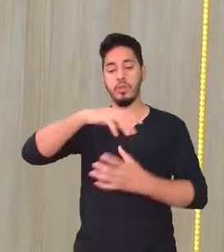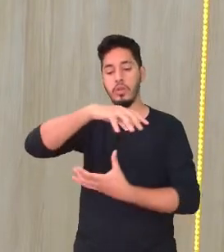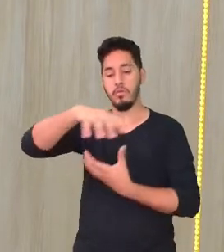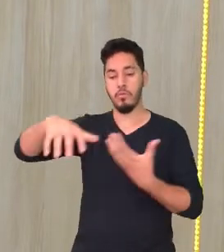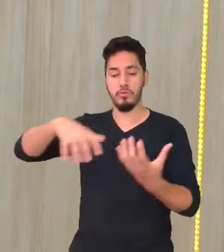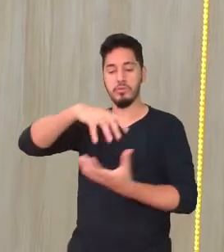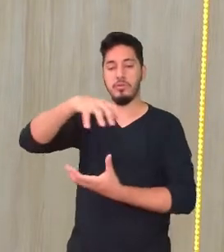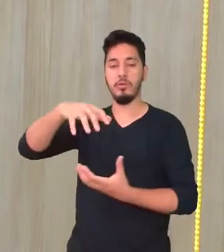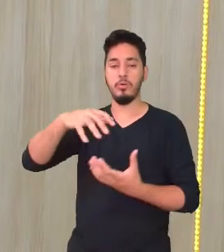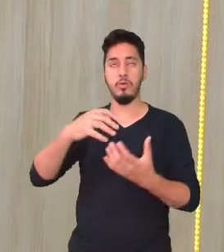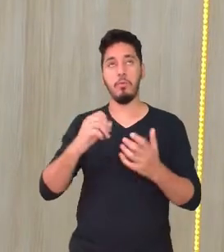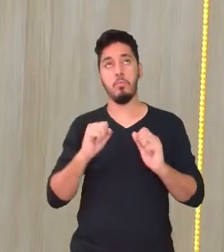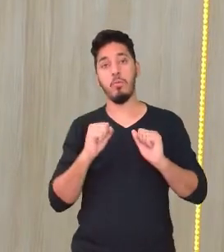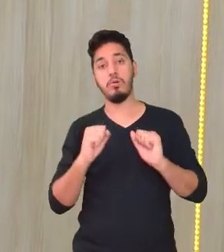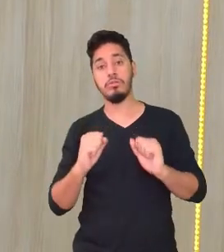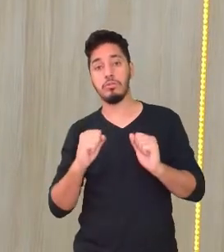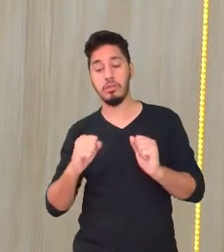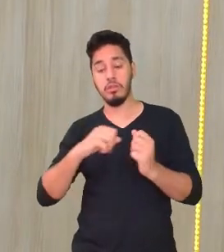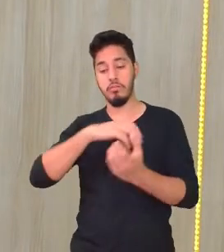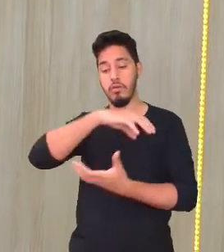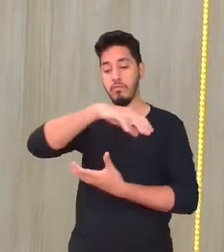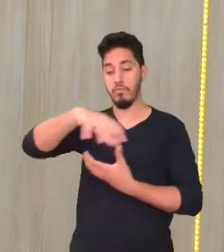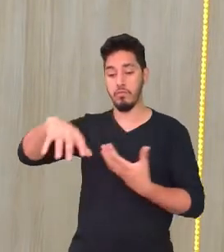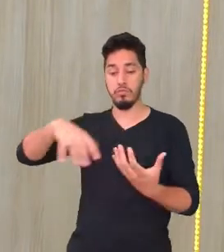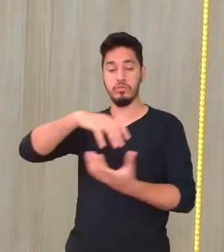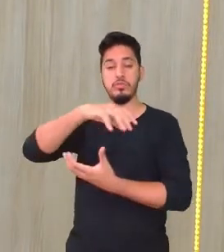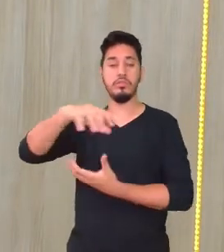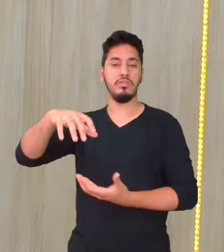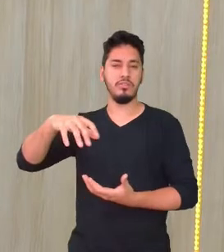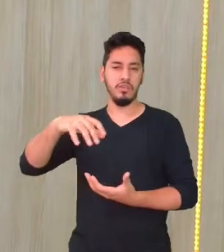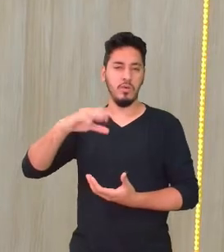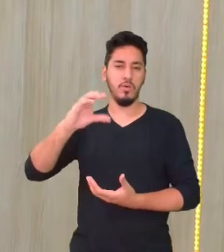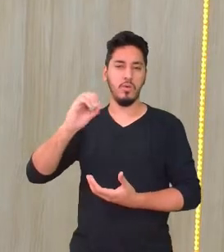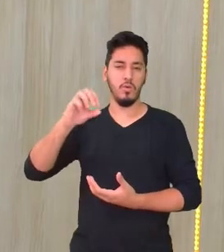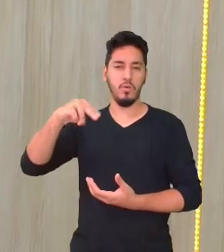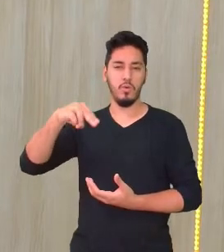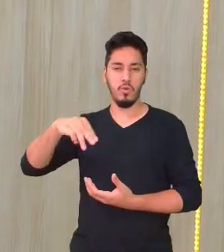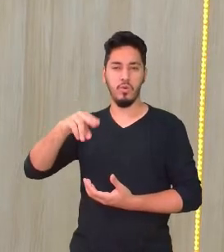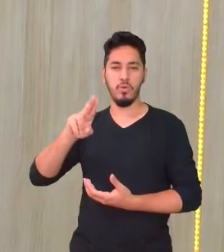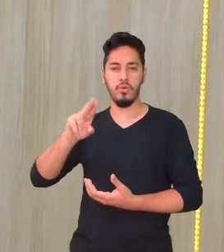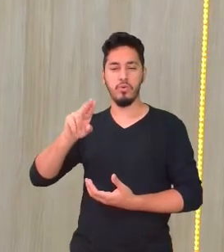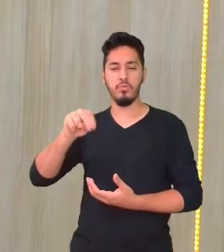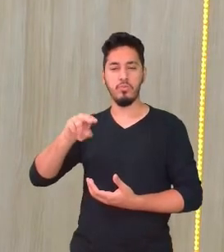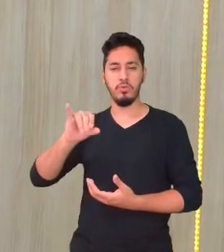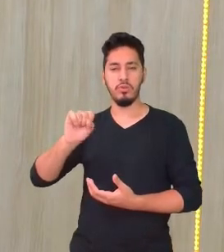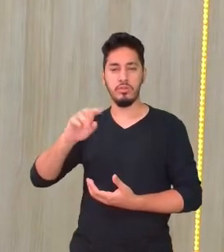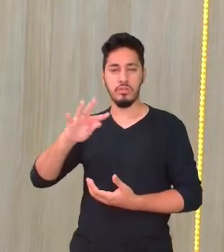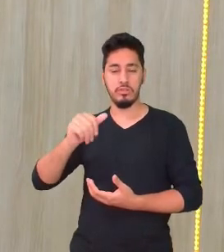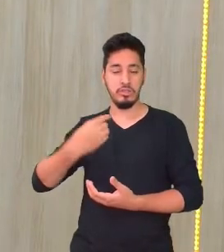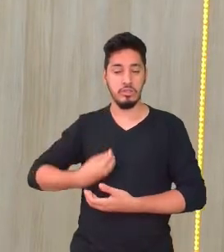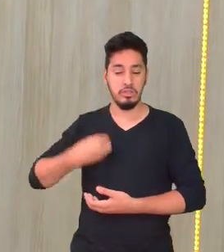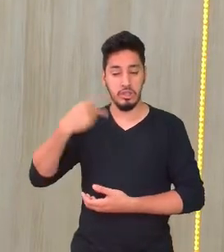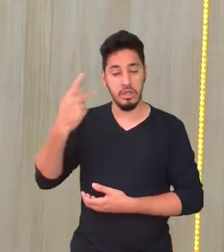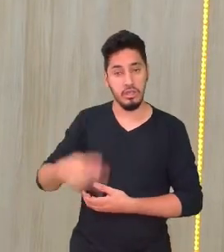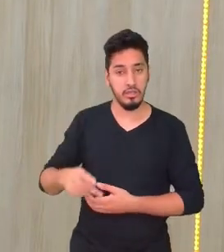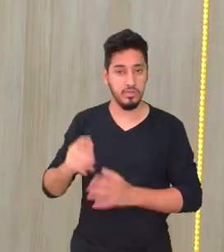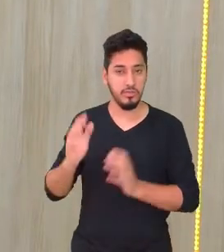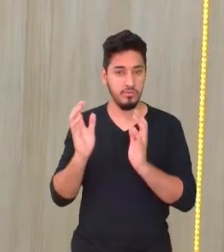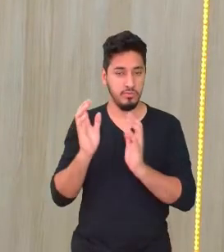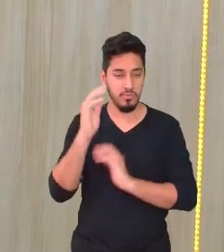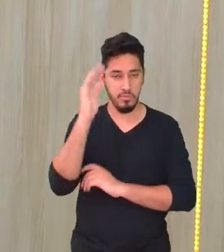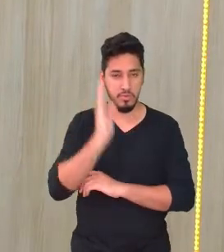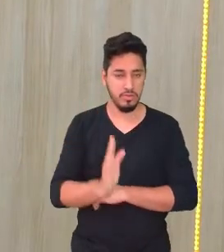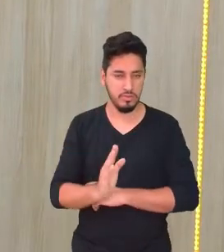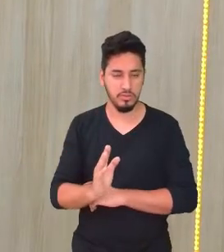uma possível revolução comunista que existiria aqui no Brasil. Então, para impedir que tivesse